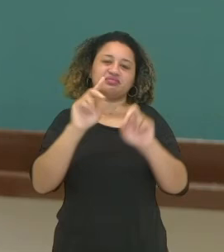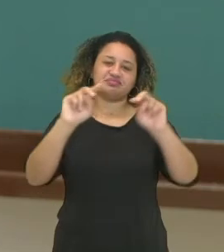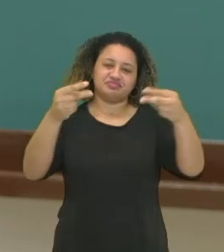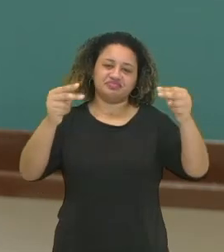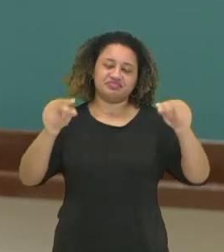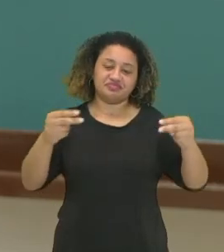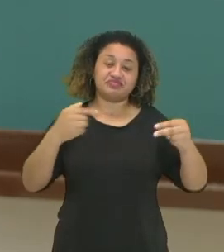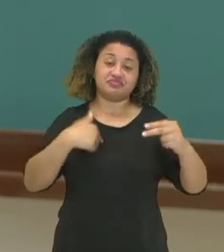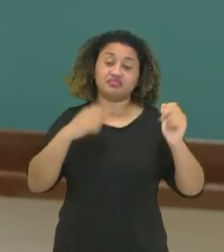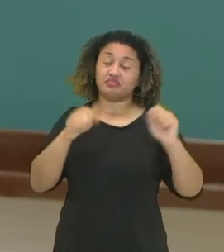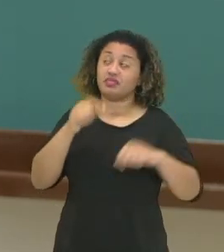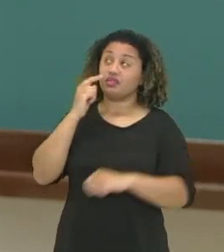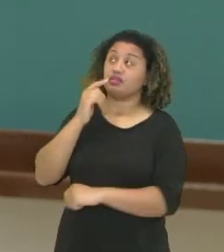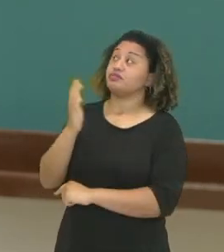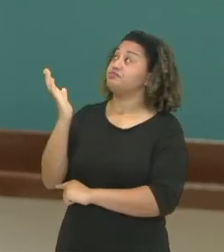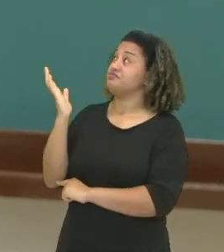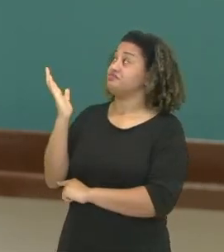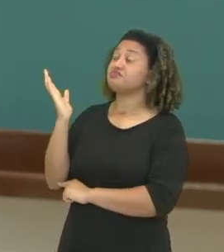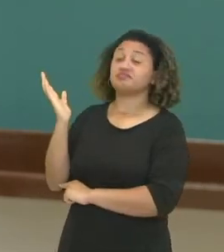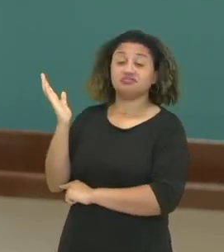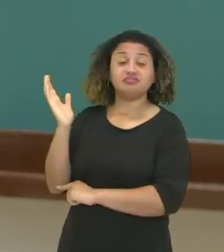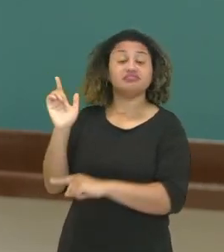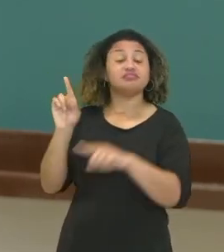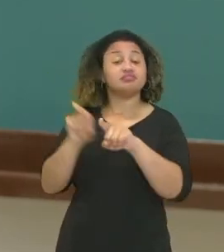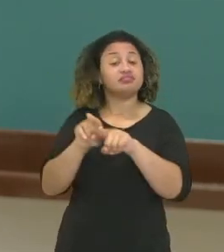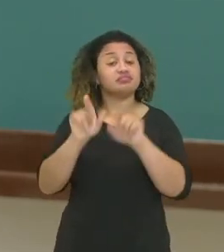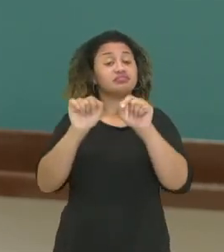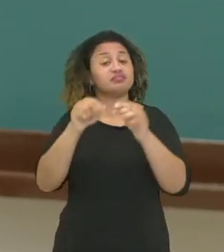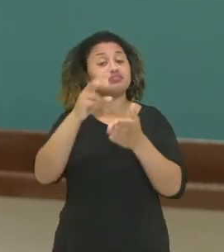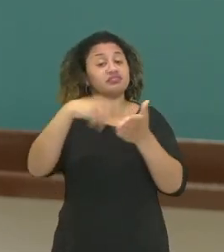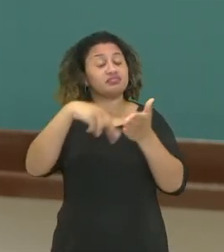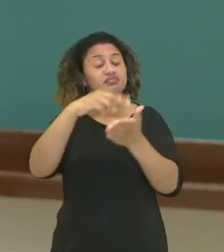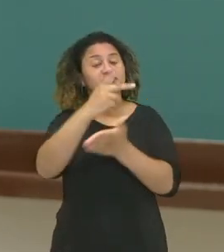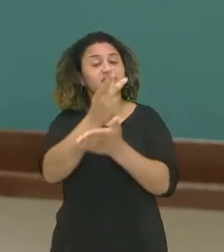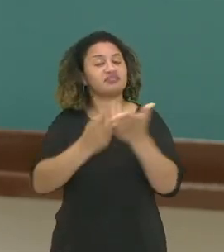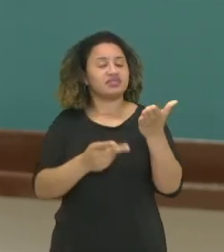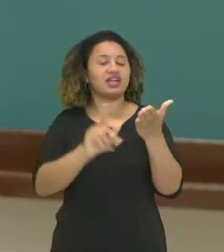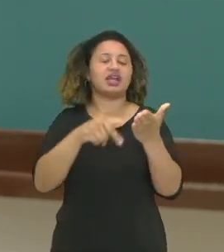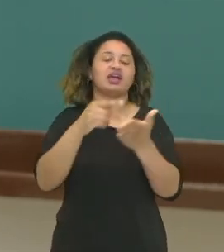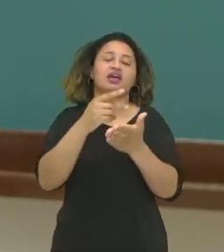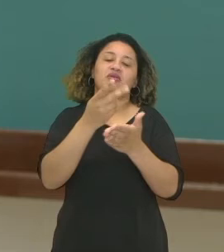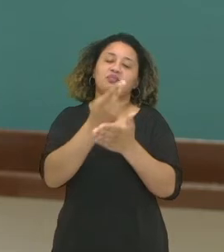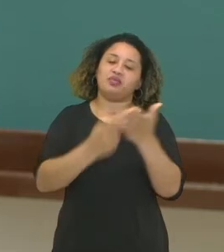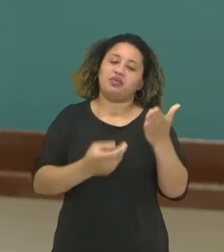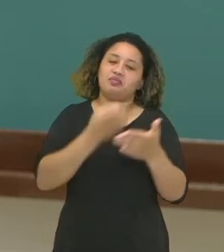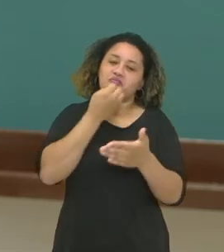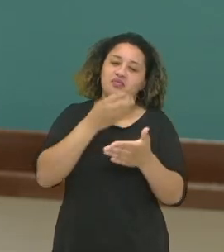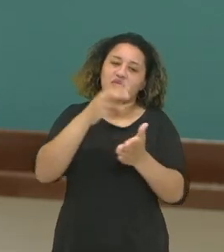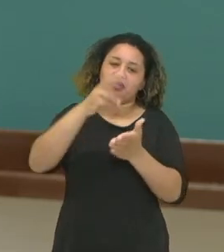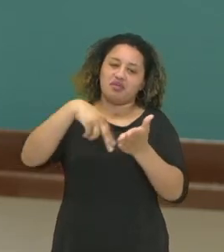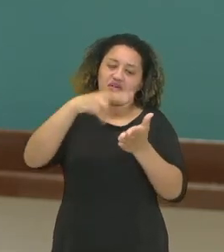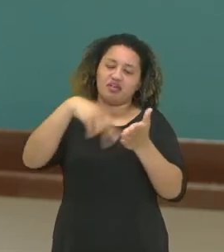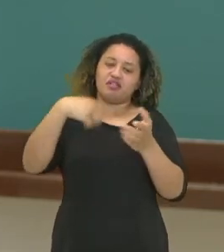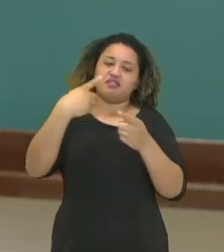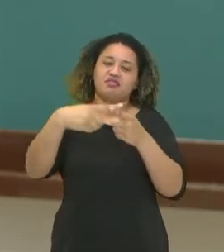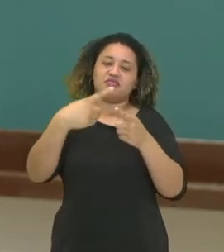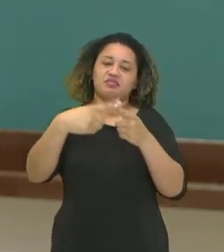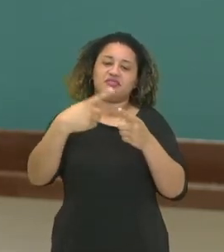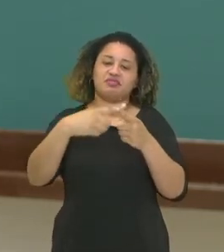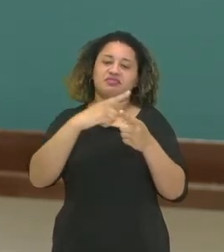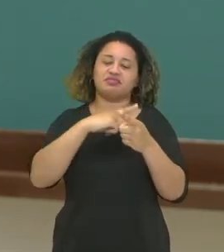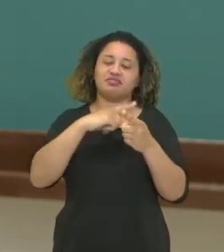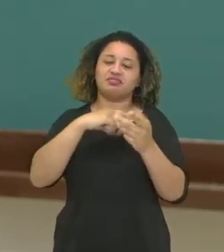pode fazer, sim, a leitura do poema, né? Que é um poema bem bom de ler, porque ele tem